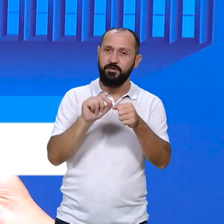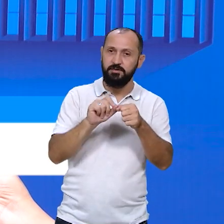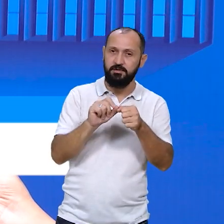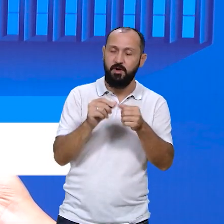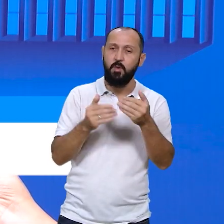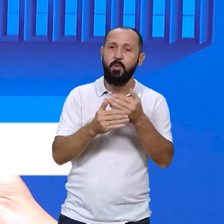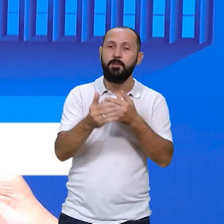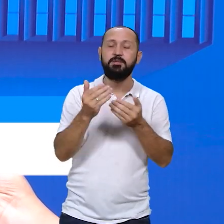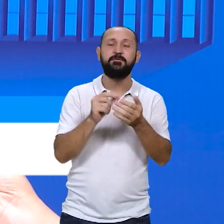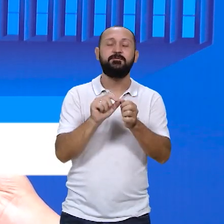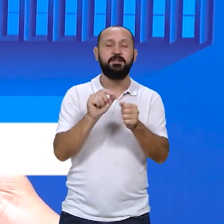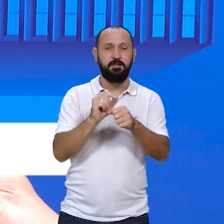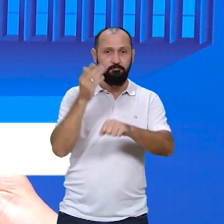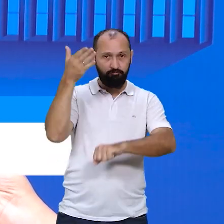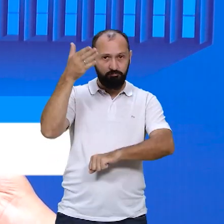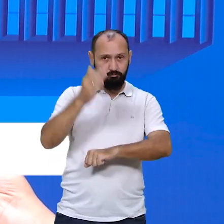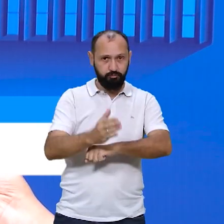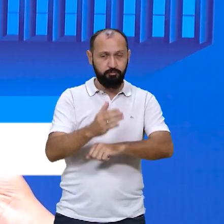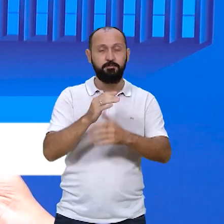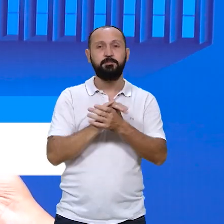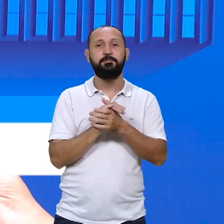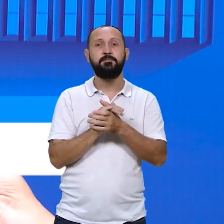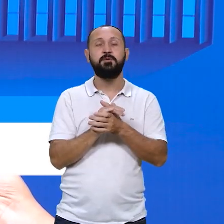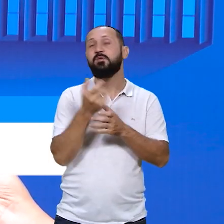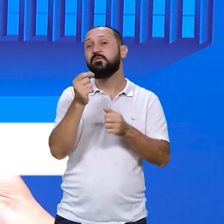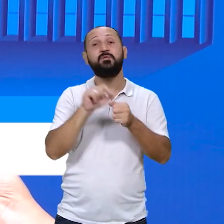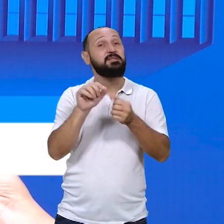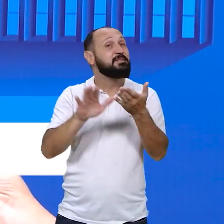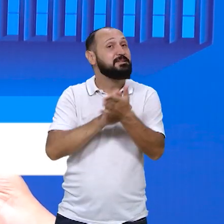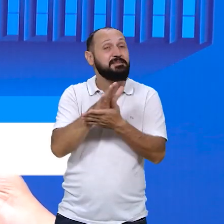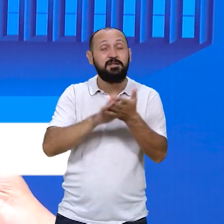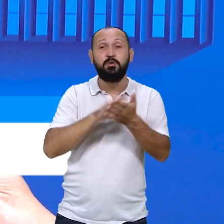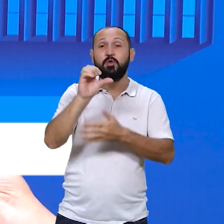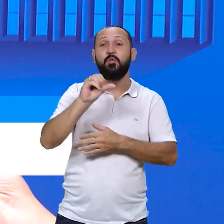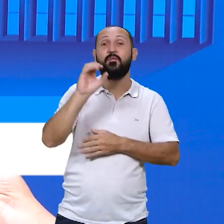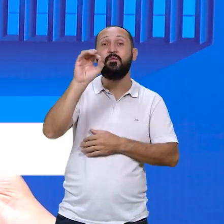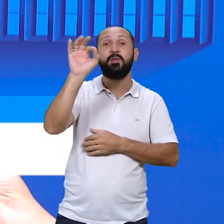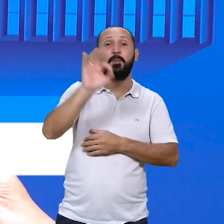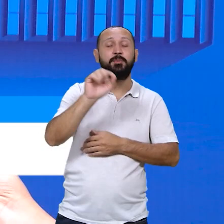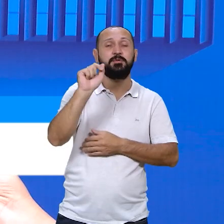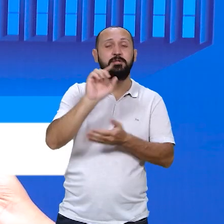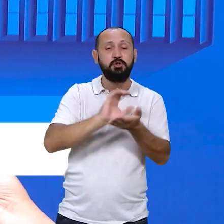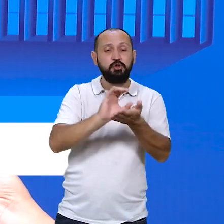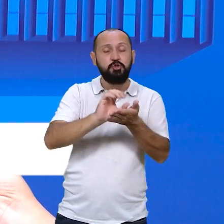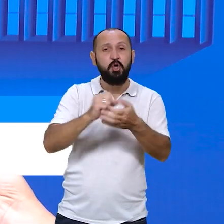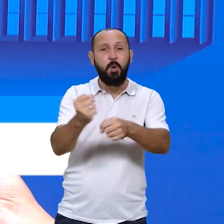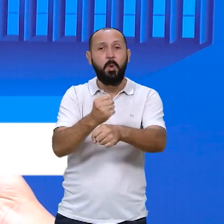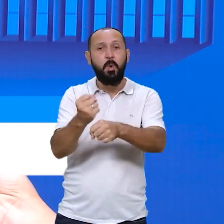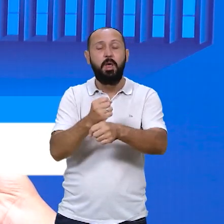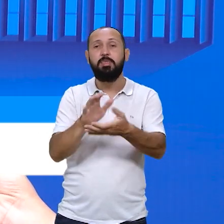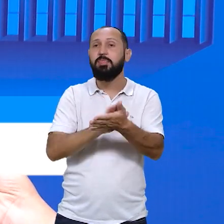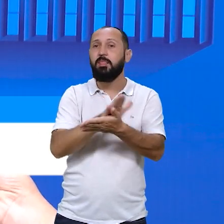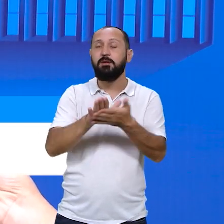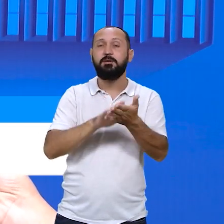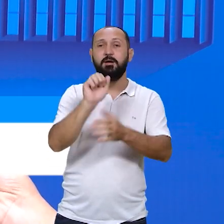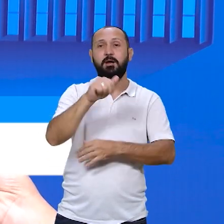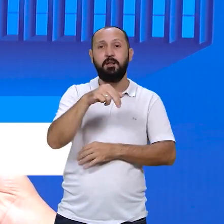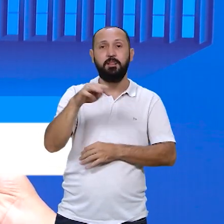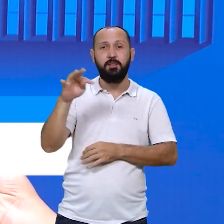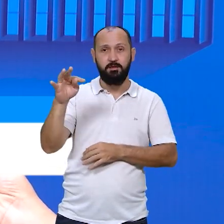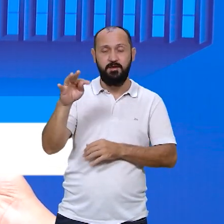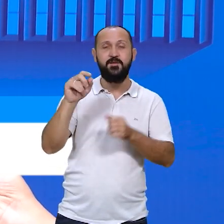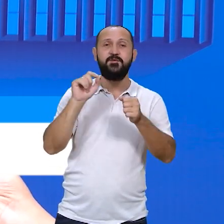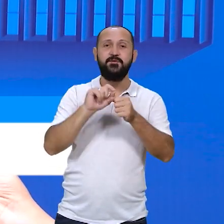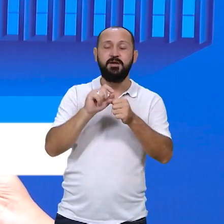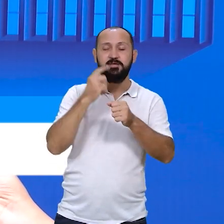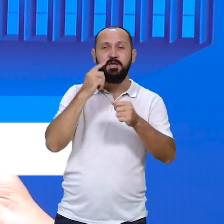para ela continuasse, para que ela começasse a fazer a cobrança do pedágio. Ocorre que ela não fez o resto dos 90% dos investimentos